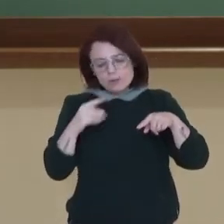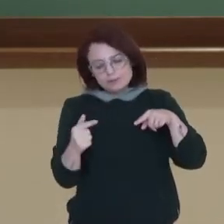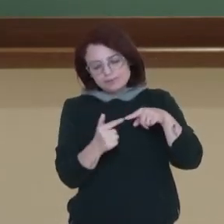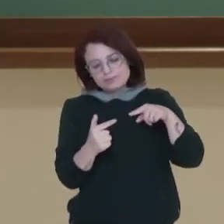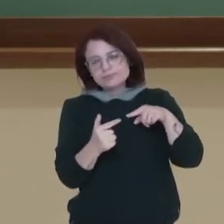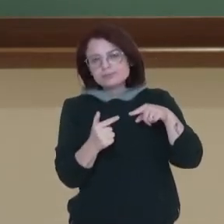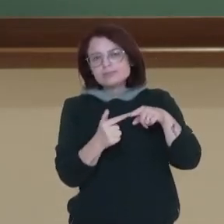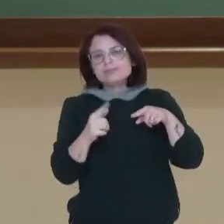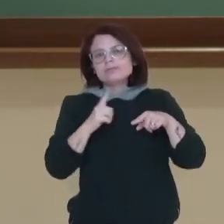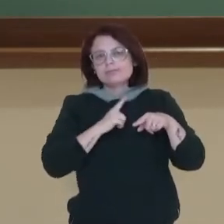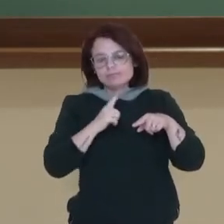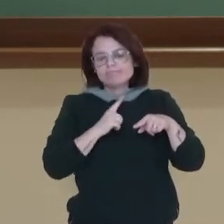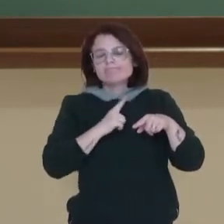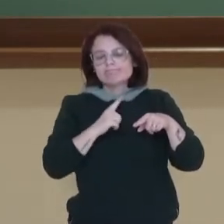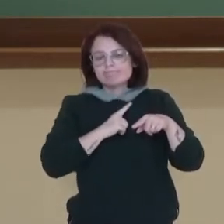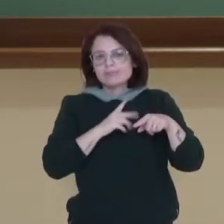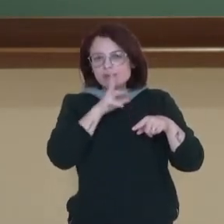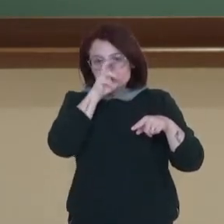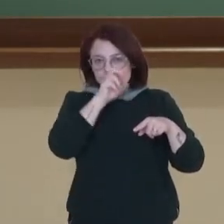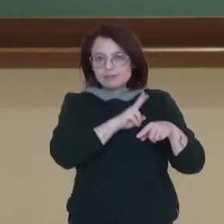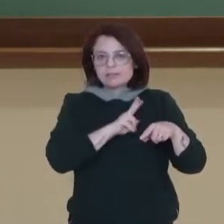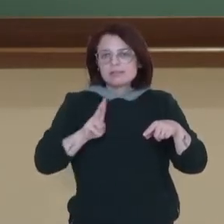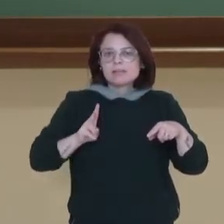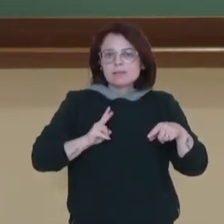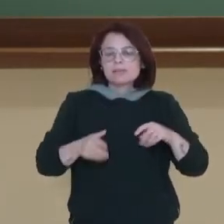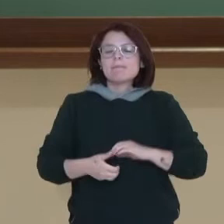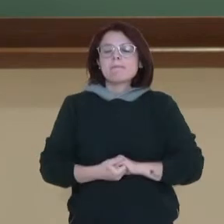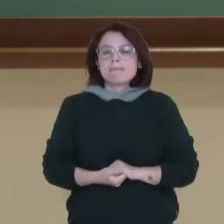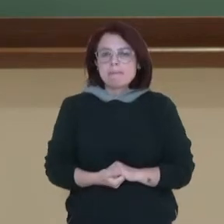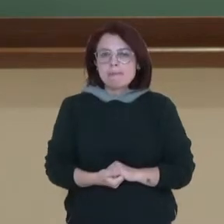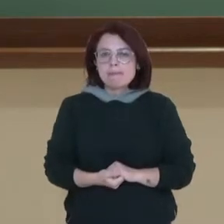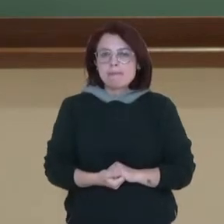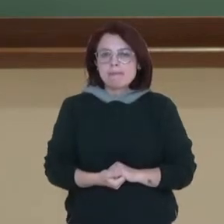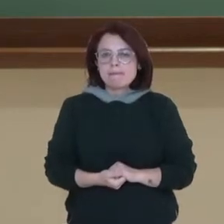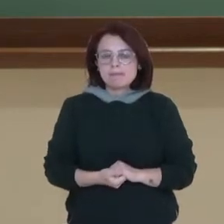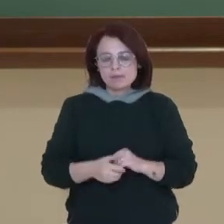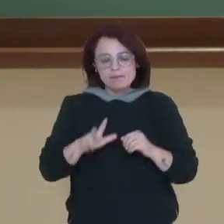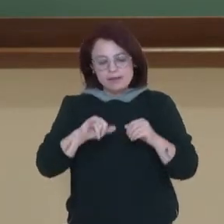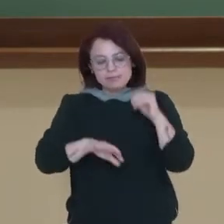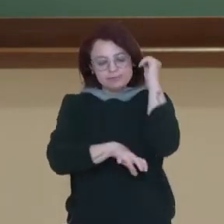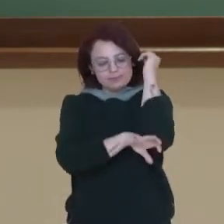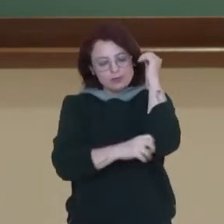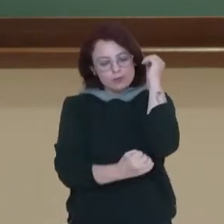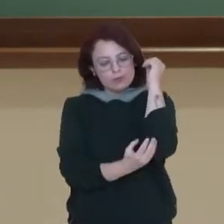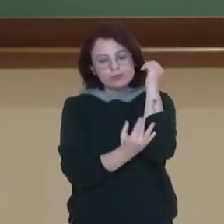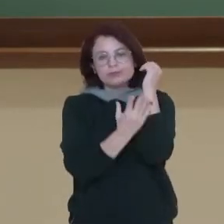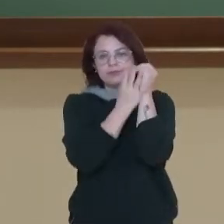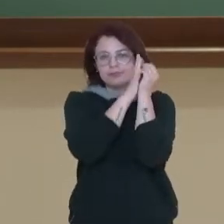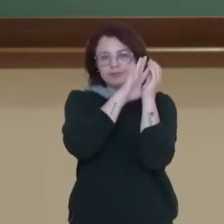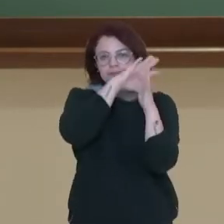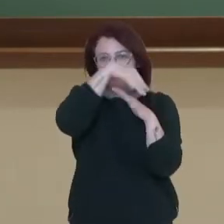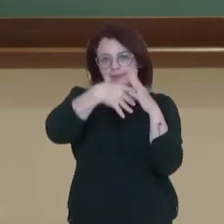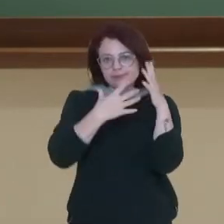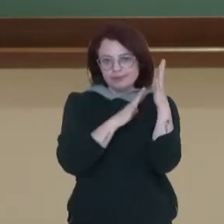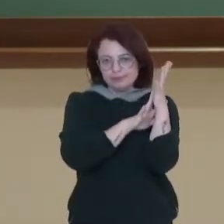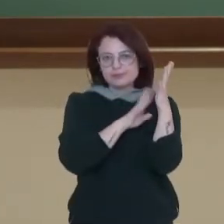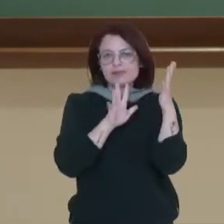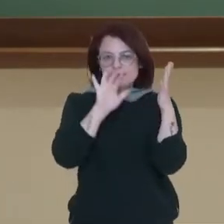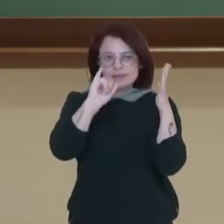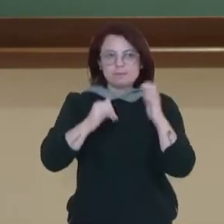que recebe esses nutrientes. E esses nutrientes passam, através da raiz, para o restante da planta,